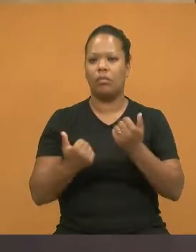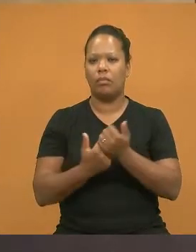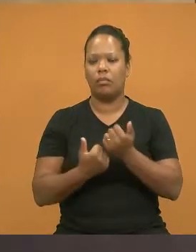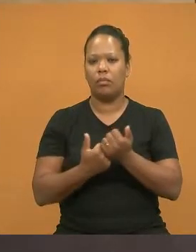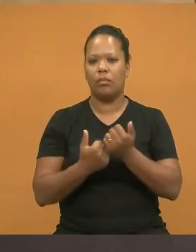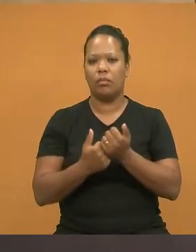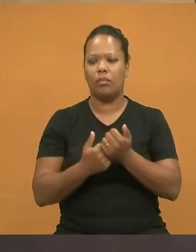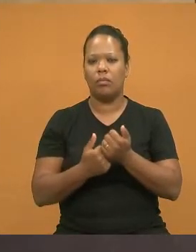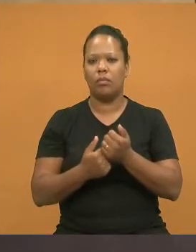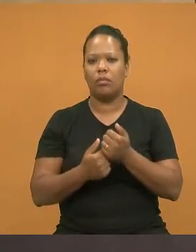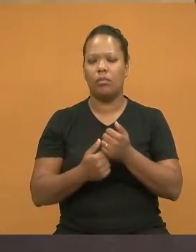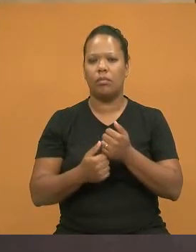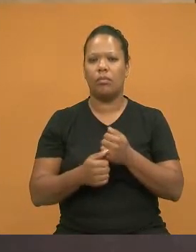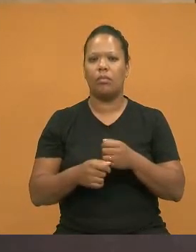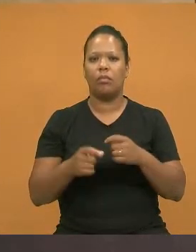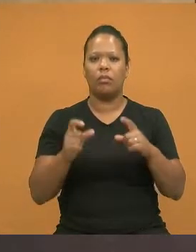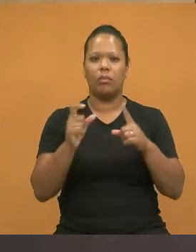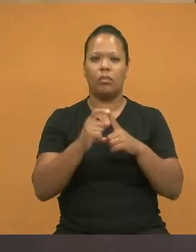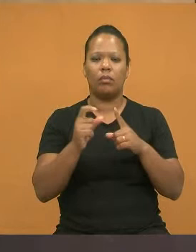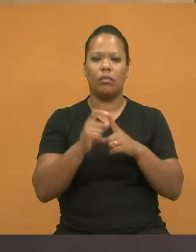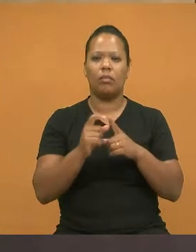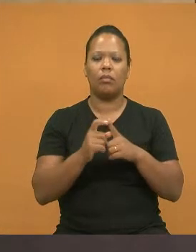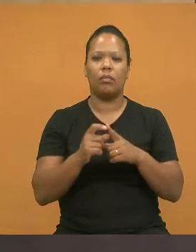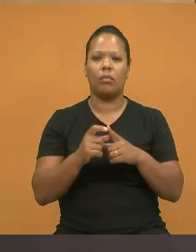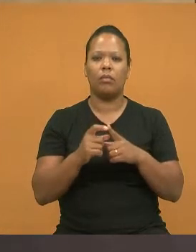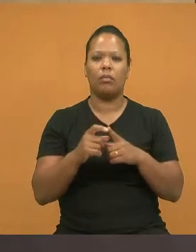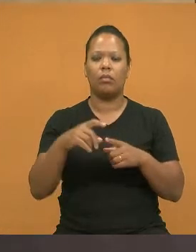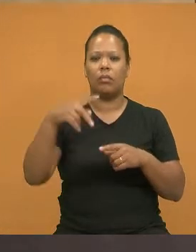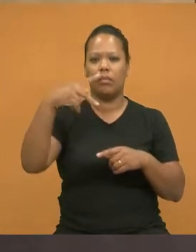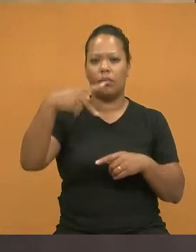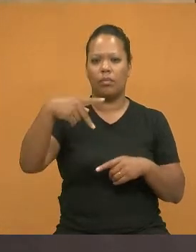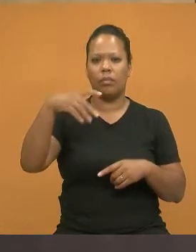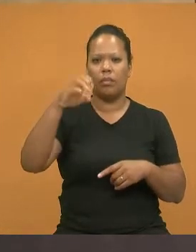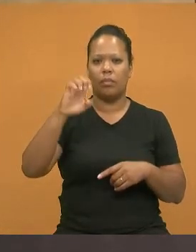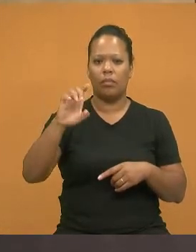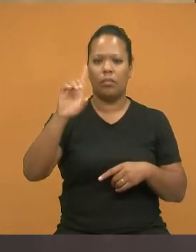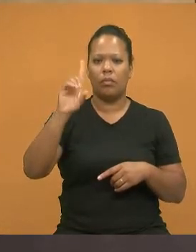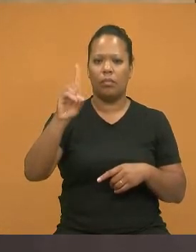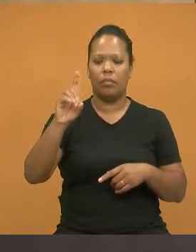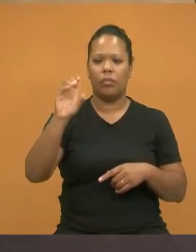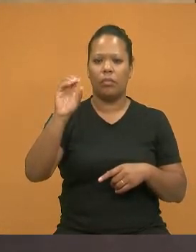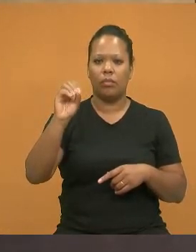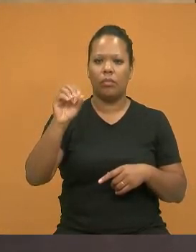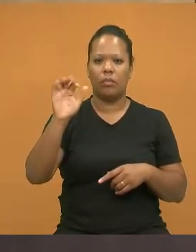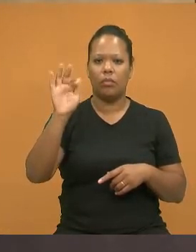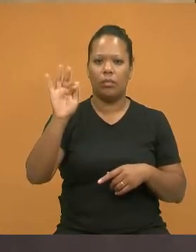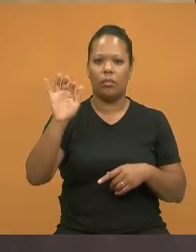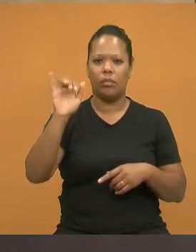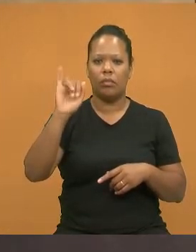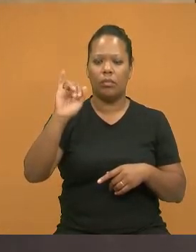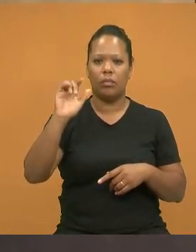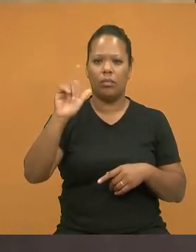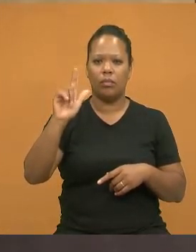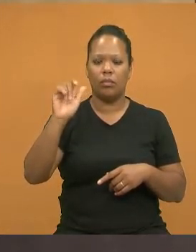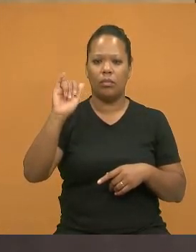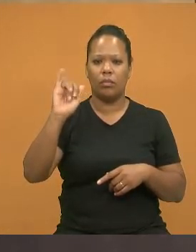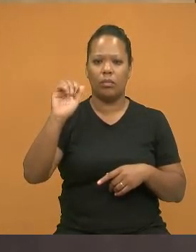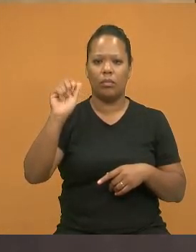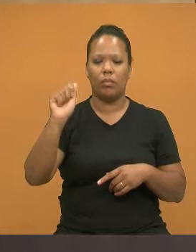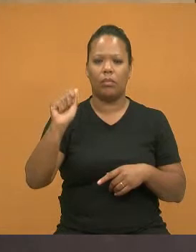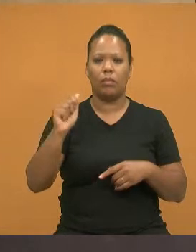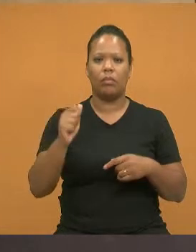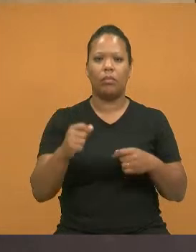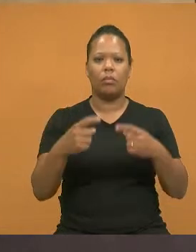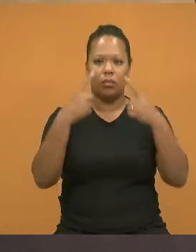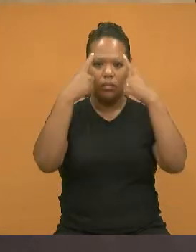na ementa, a expressão pedofilia por violência sexual infantil.